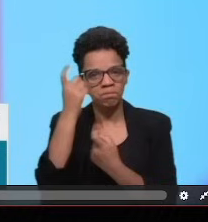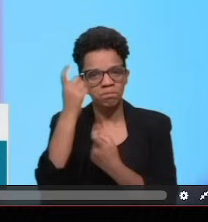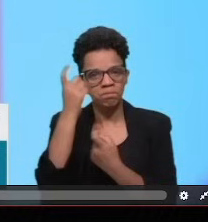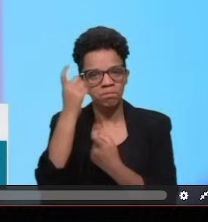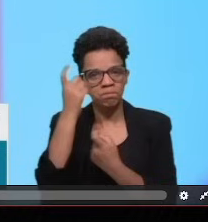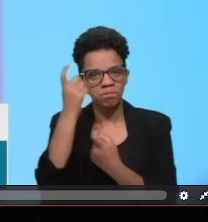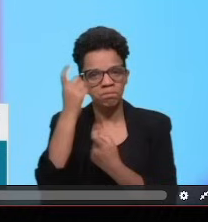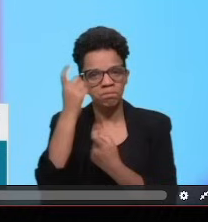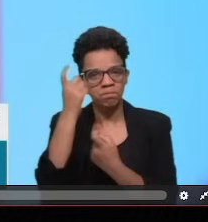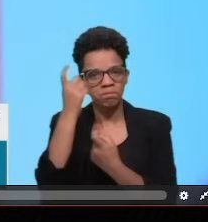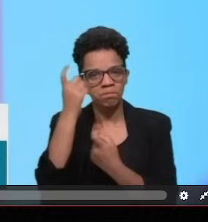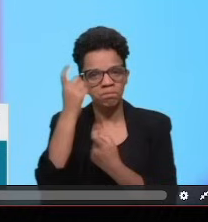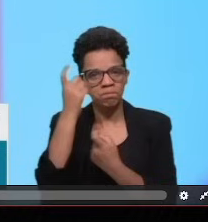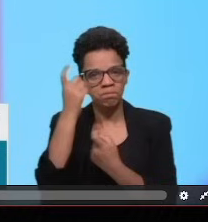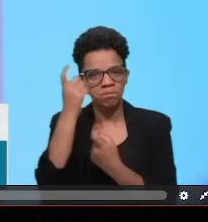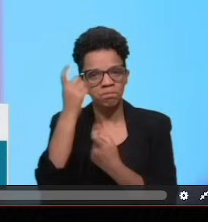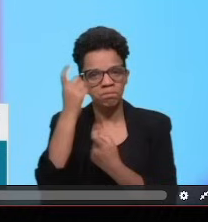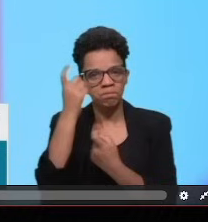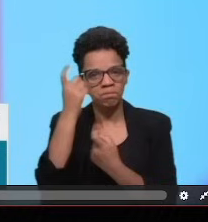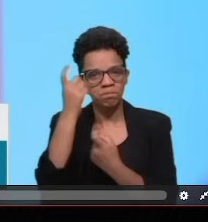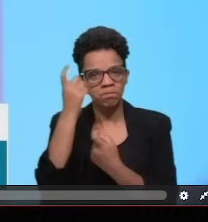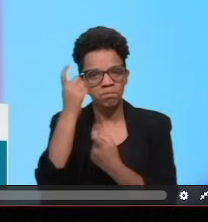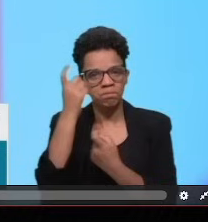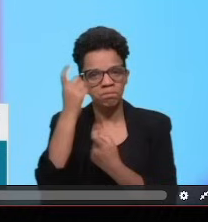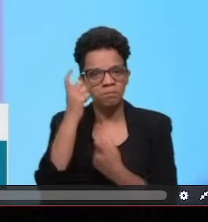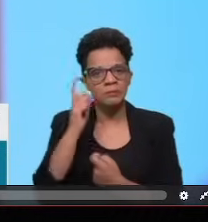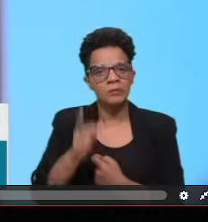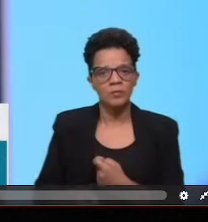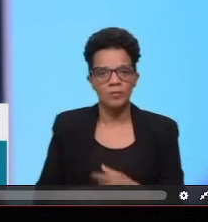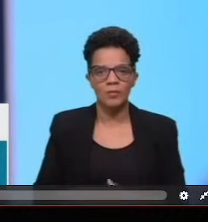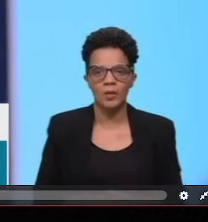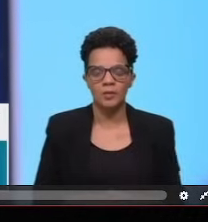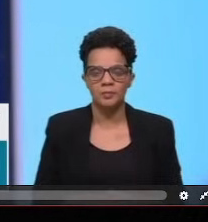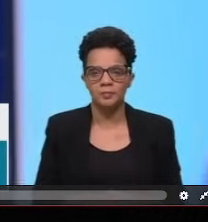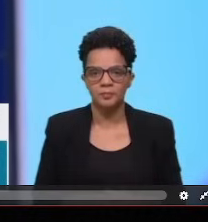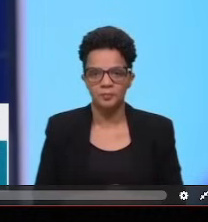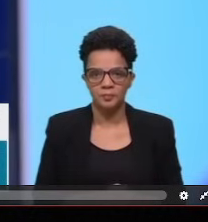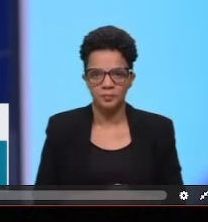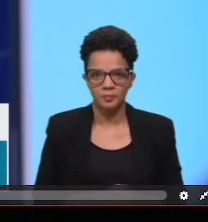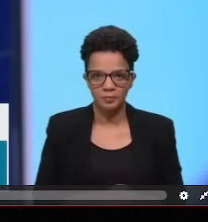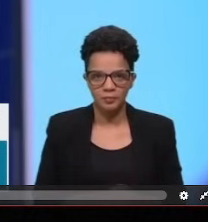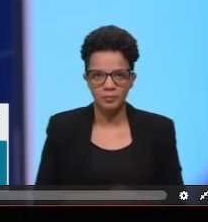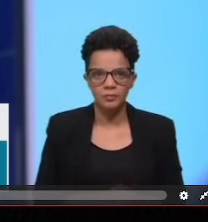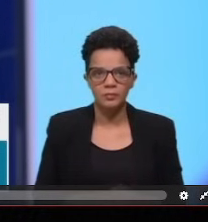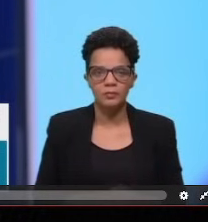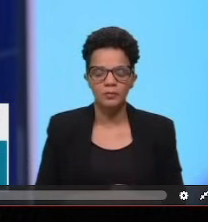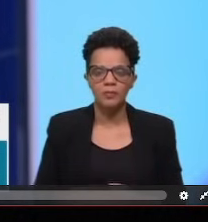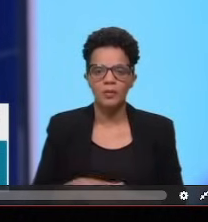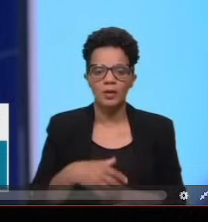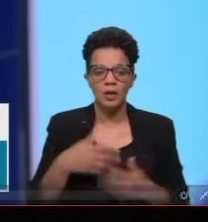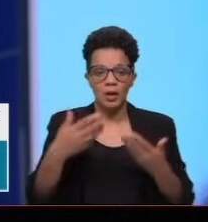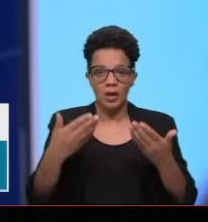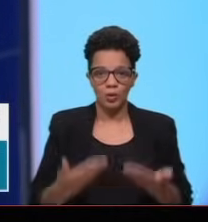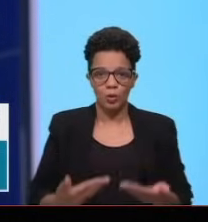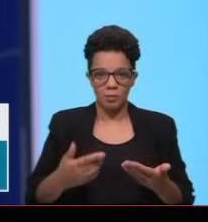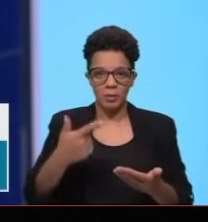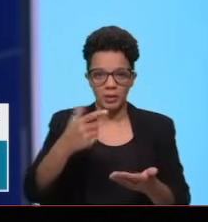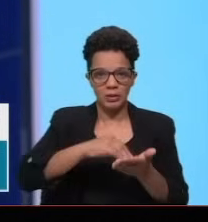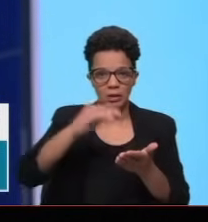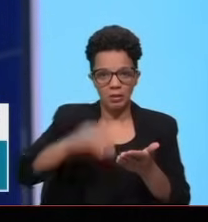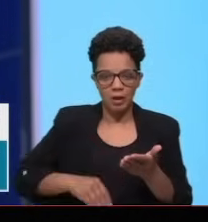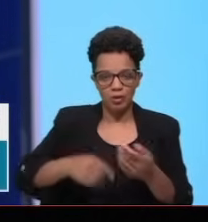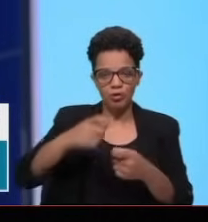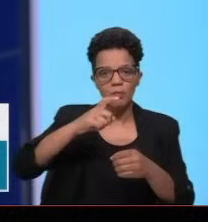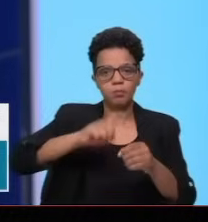que é logo um um Red Alert e correr que se est O que é que os tratados atuais independentemente do alargamento nos